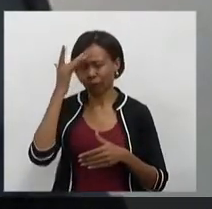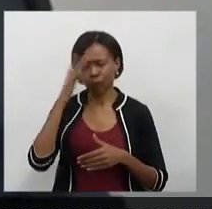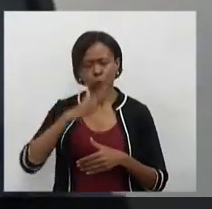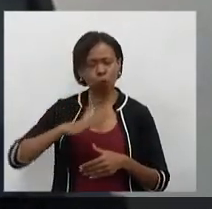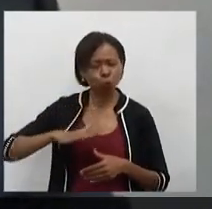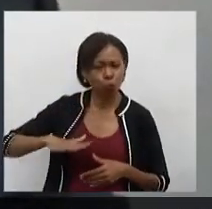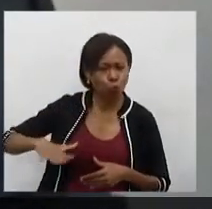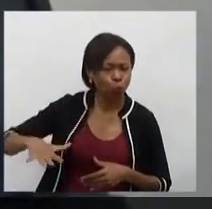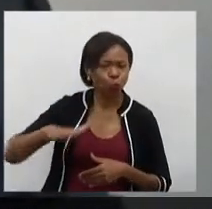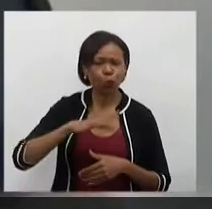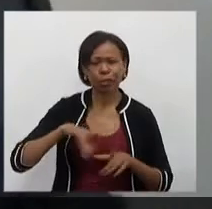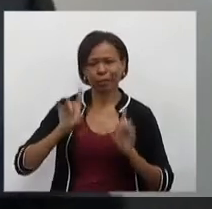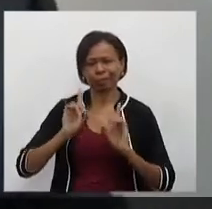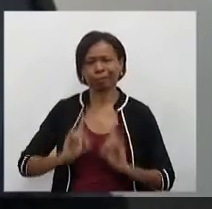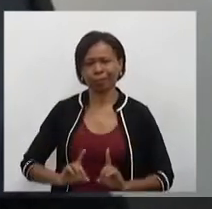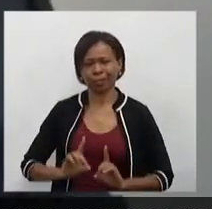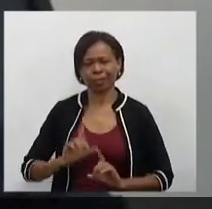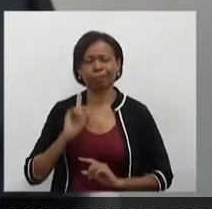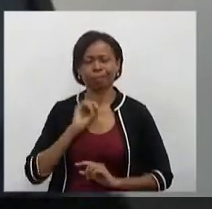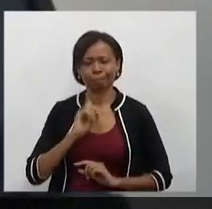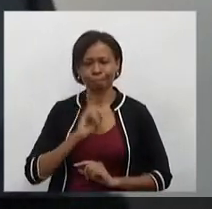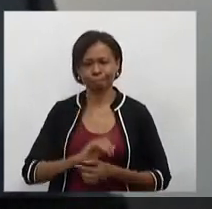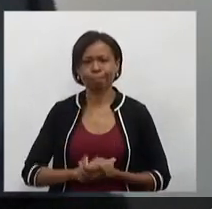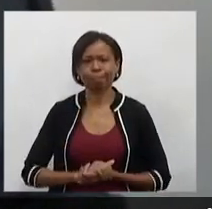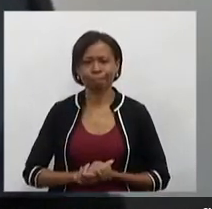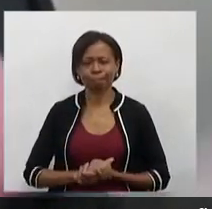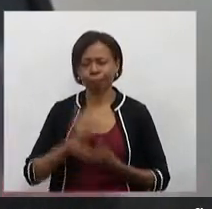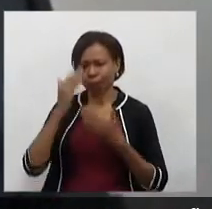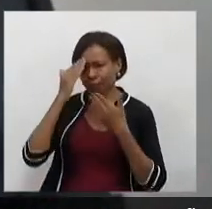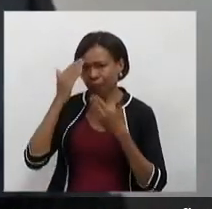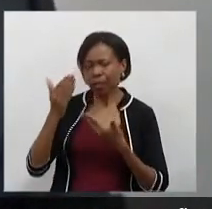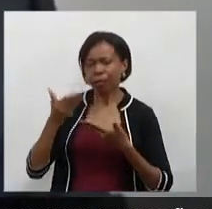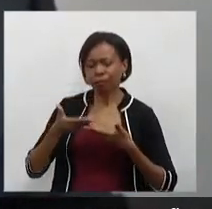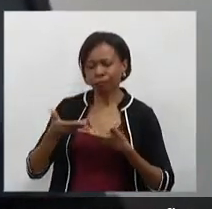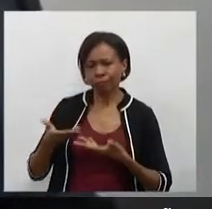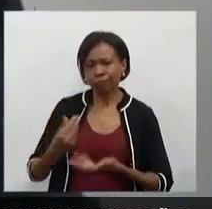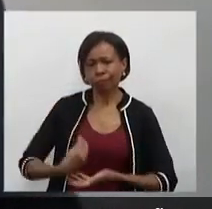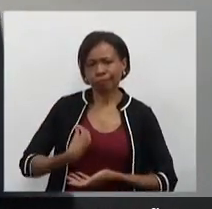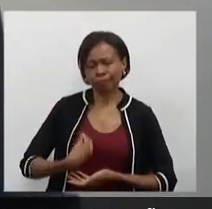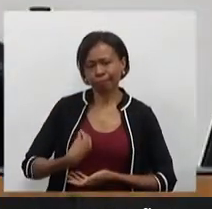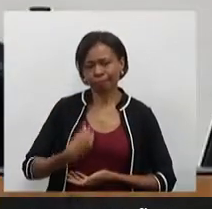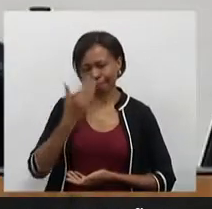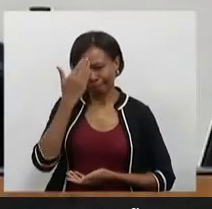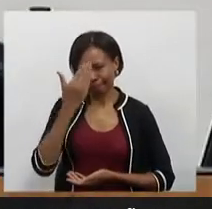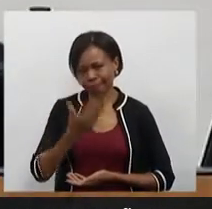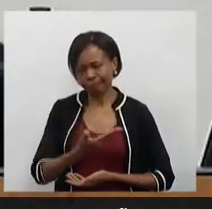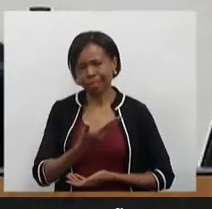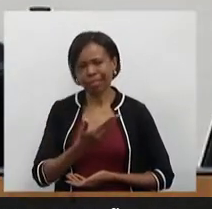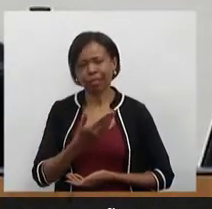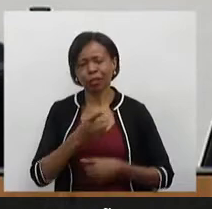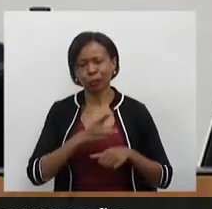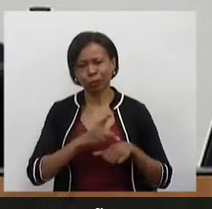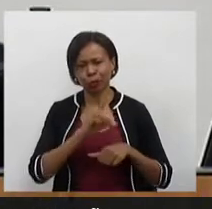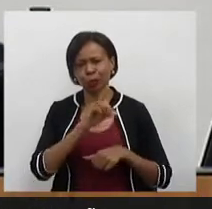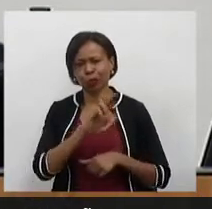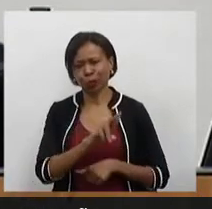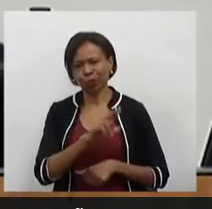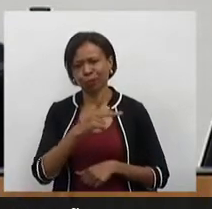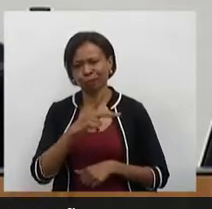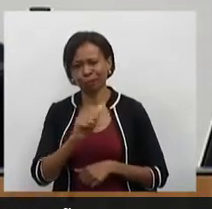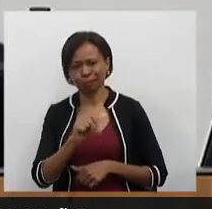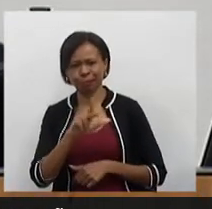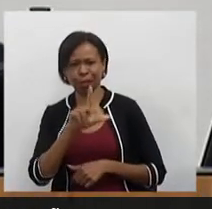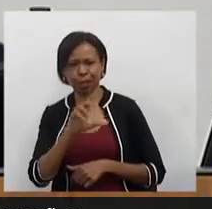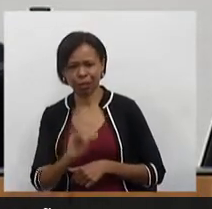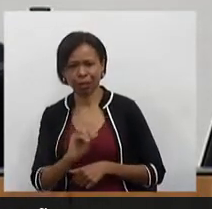Muito obrigado a todos por ter participado. Muito obrigado, presidente. Obrigado, doutor Paulo. Sua participação foi